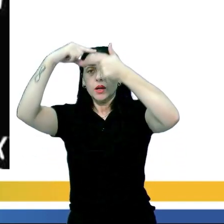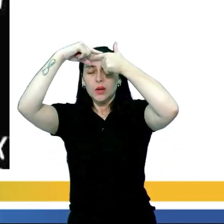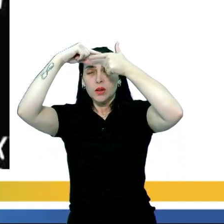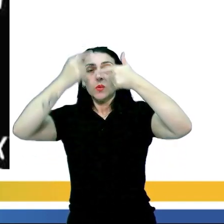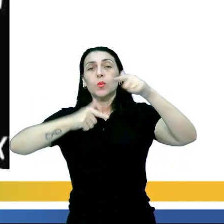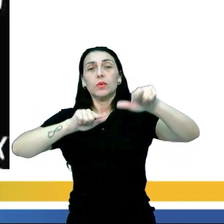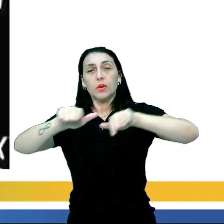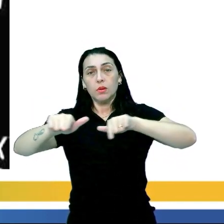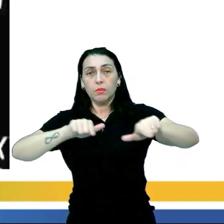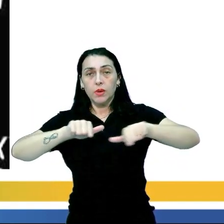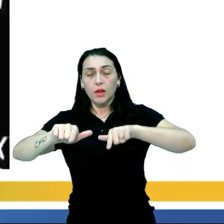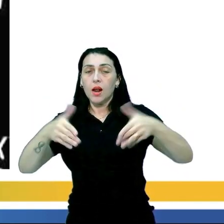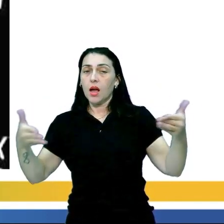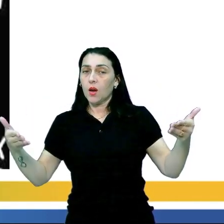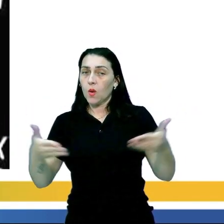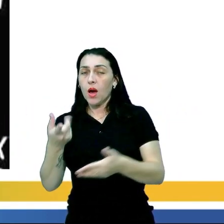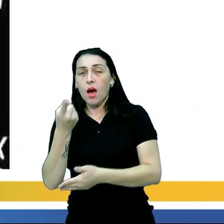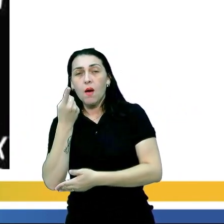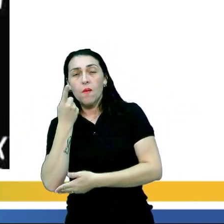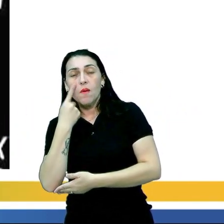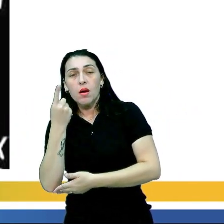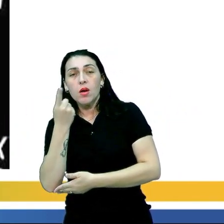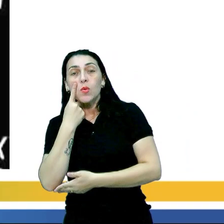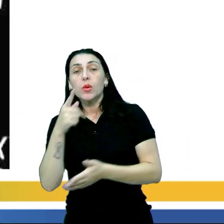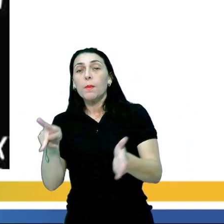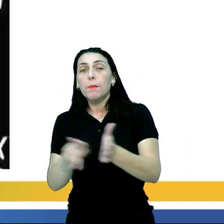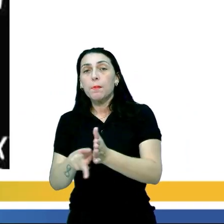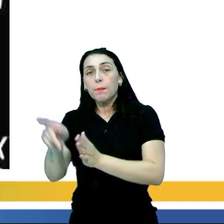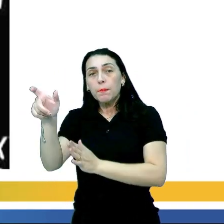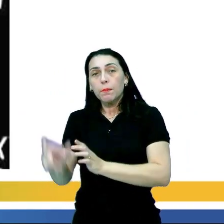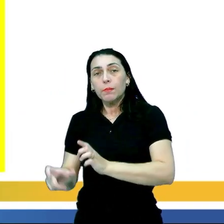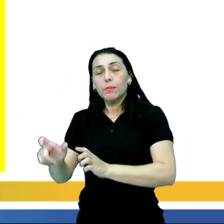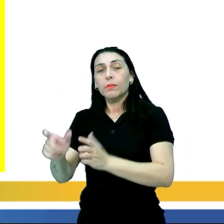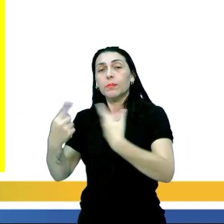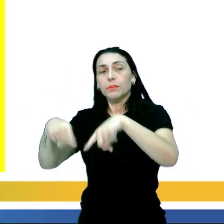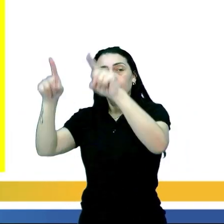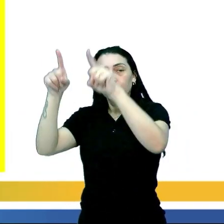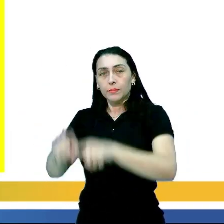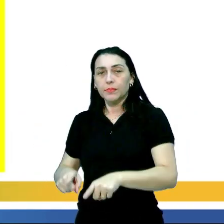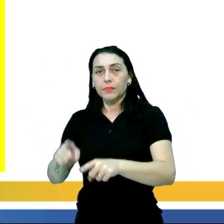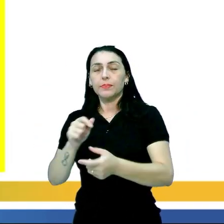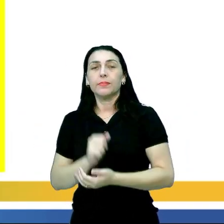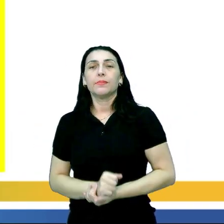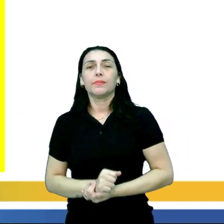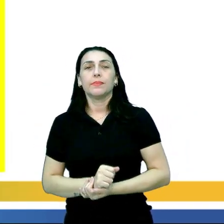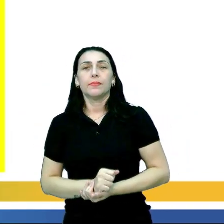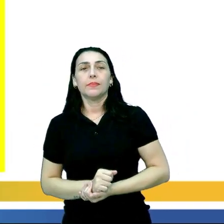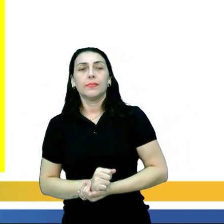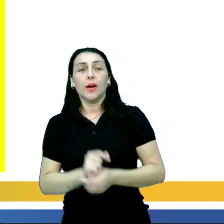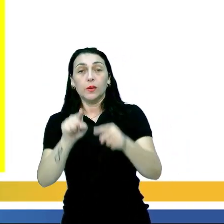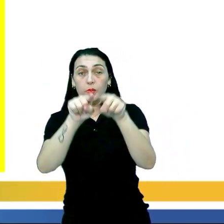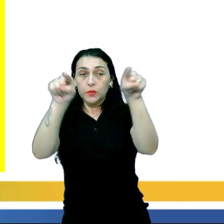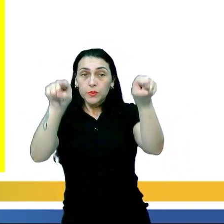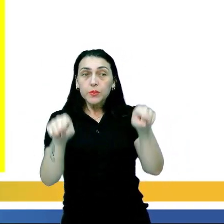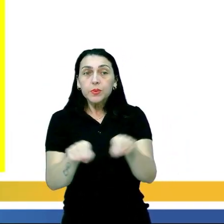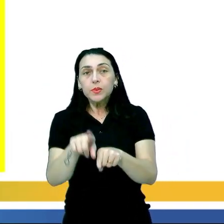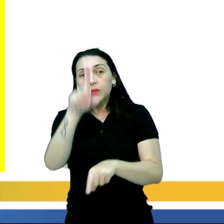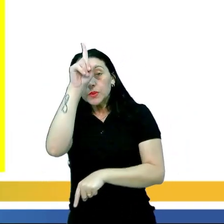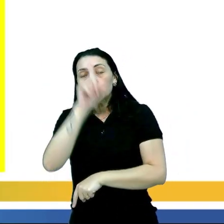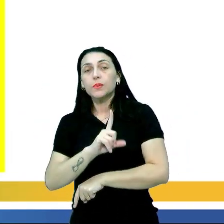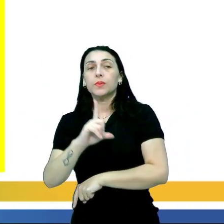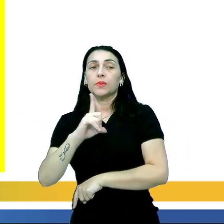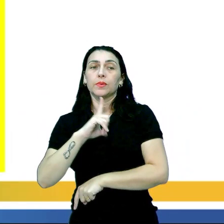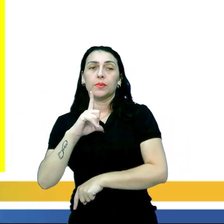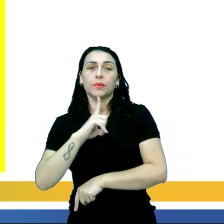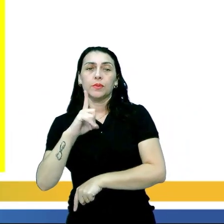do trabalho. Agora, quer ver a alienação do trabalhador? Então vamos lá. É esse quadro amarelo que nós temos